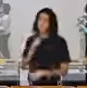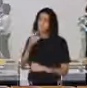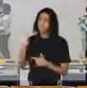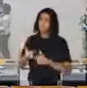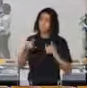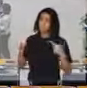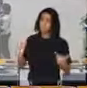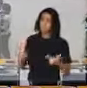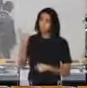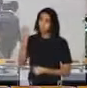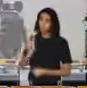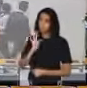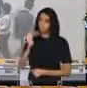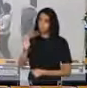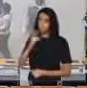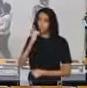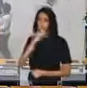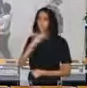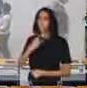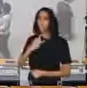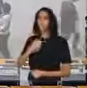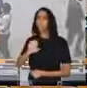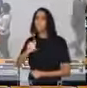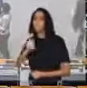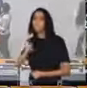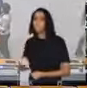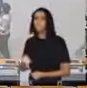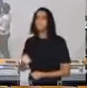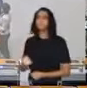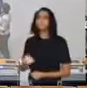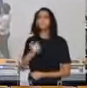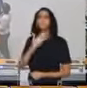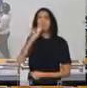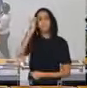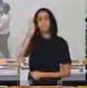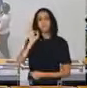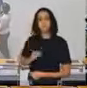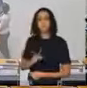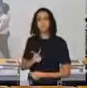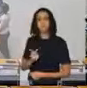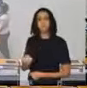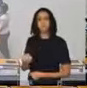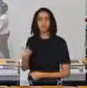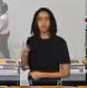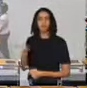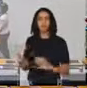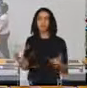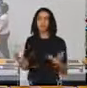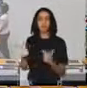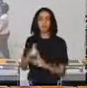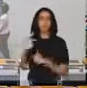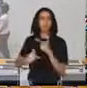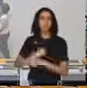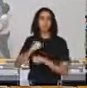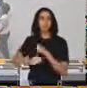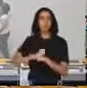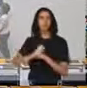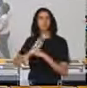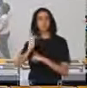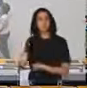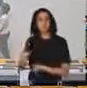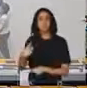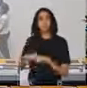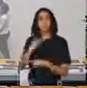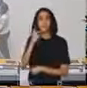ao nosso futuro deputado Pedro Fernandes, que certamente vai brilhar no próximo ano, sendo filho de quem